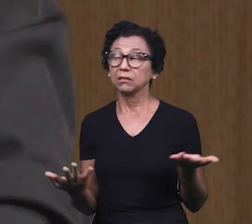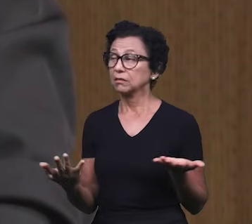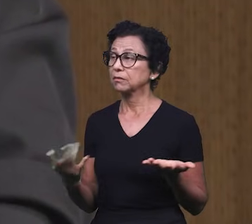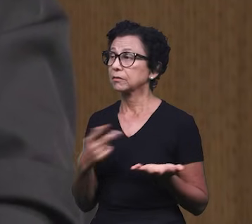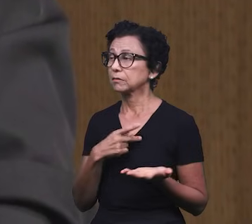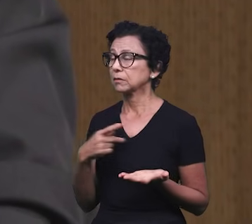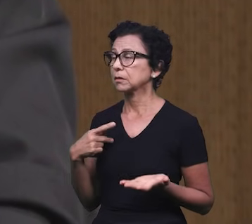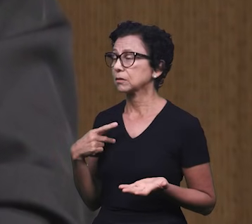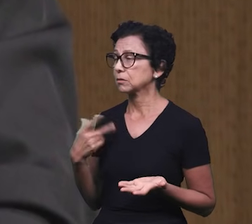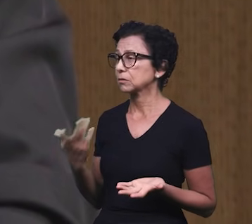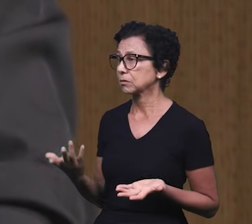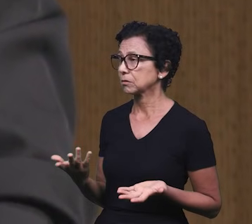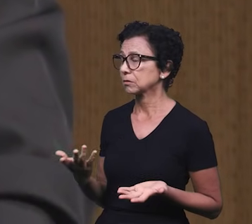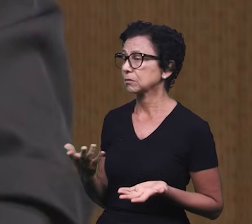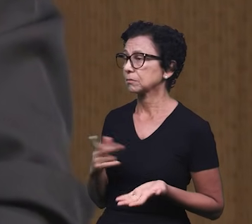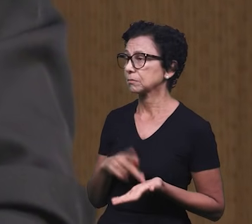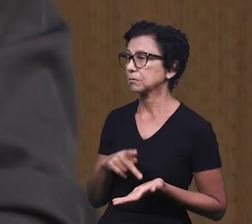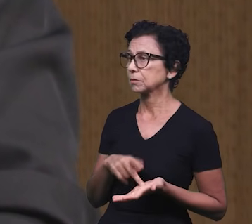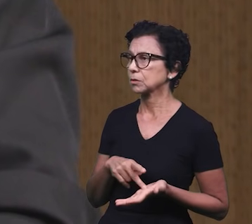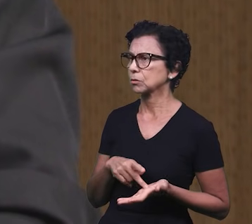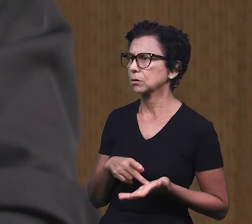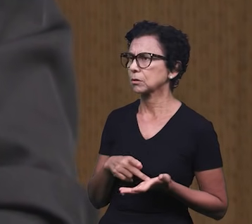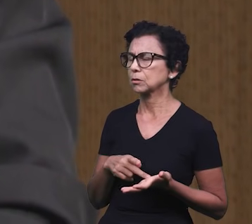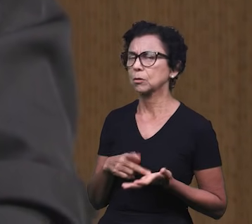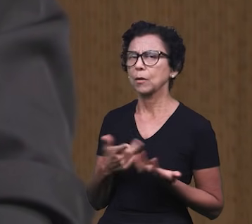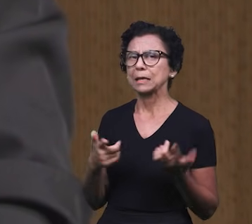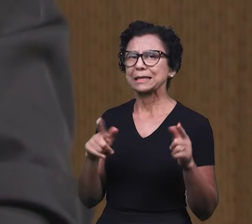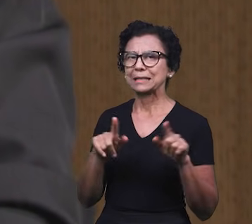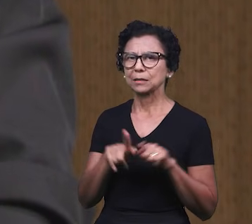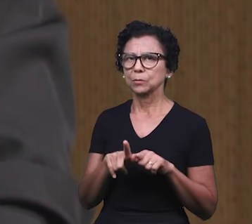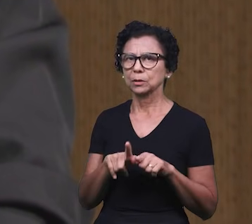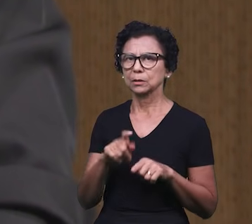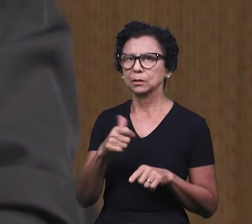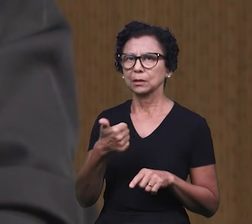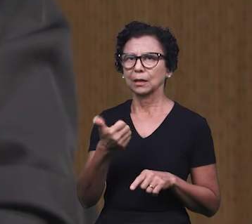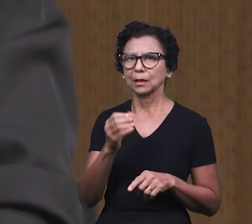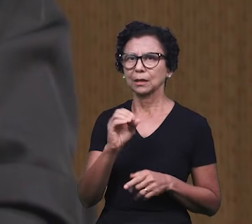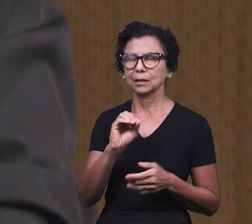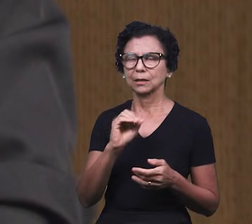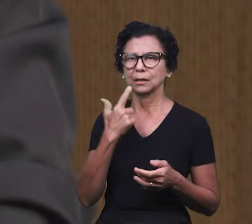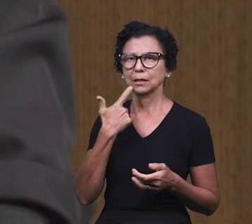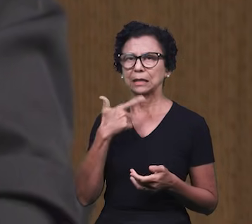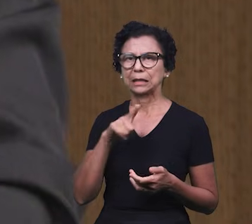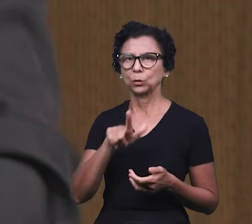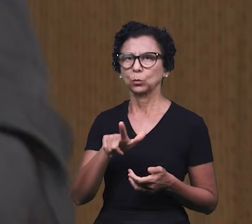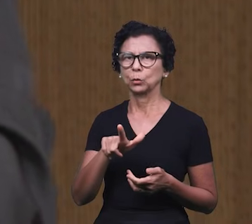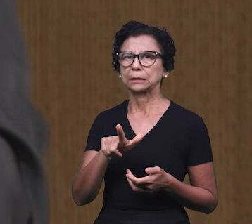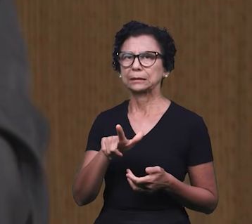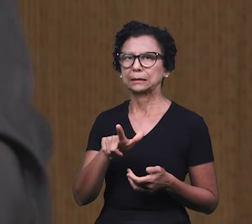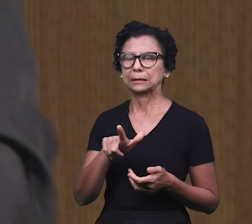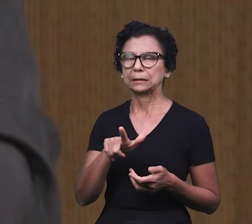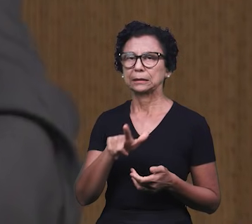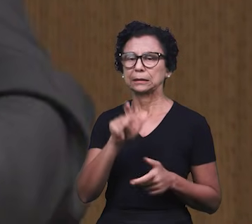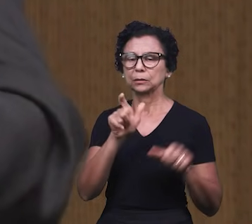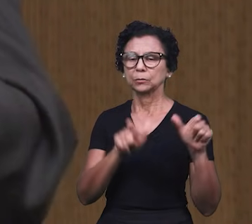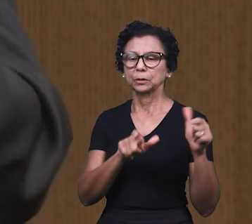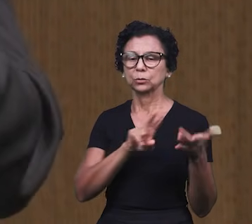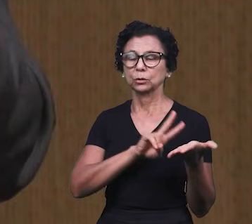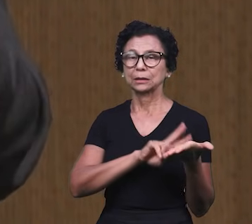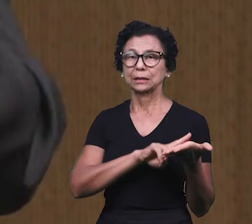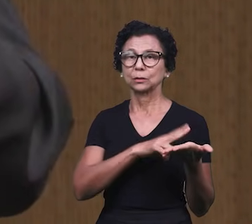Marcos, nós fizemos ali ao vivo para 10 línguas. Muito bom. Então, com